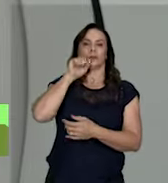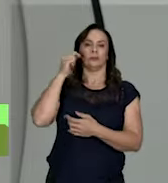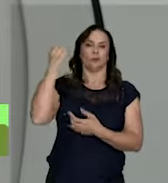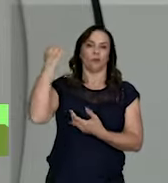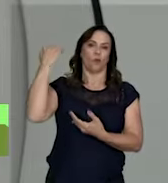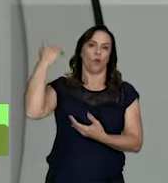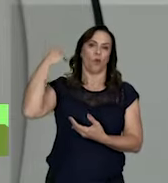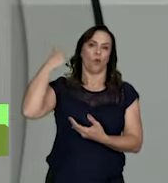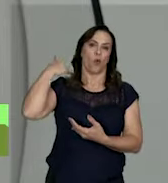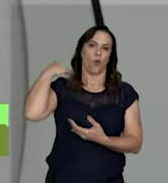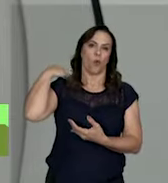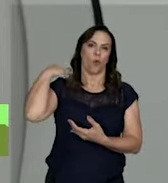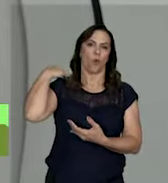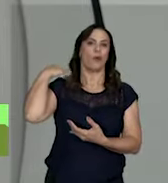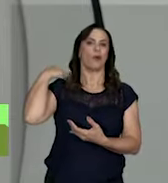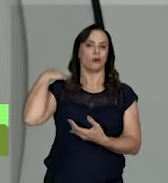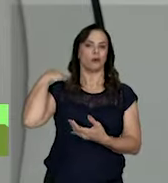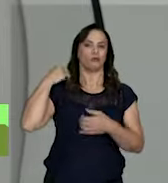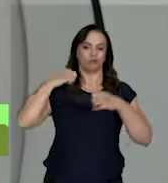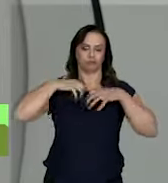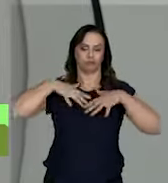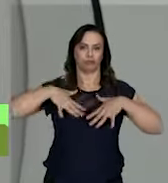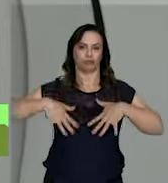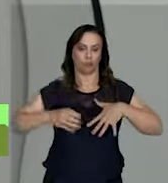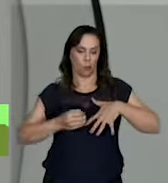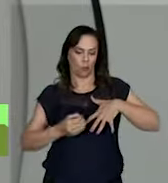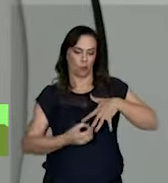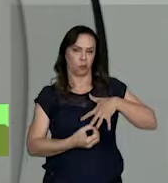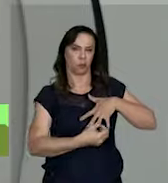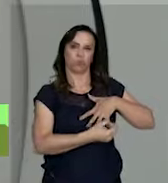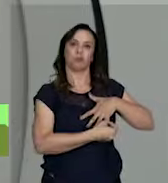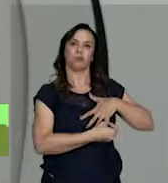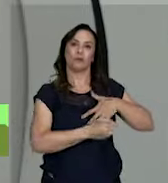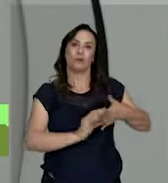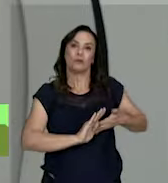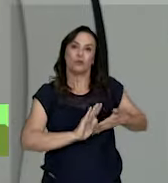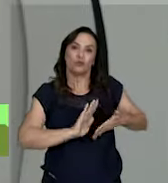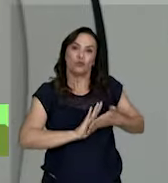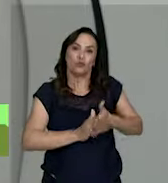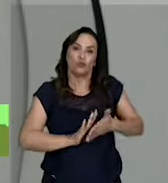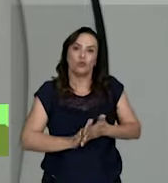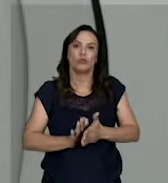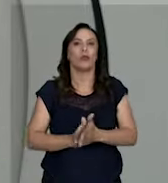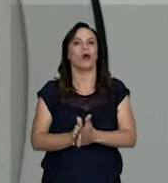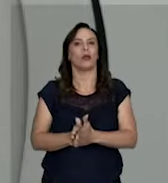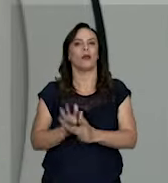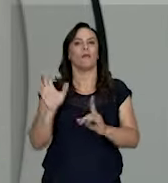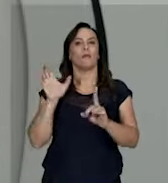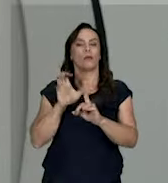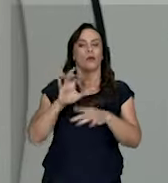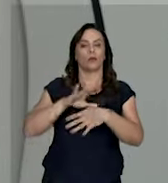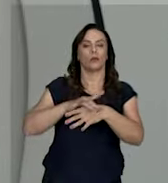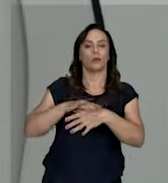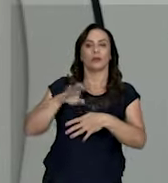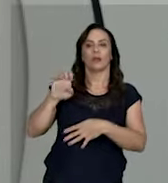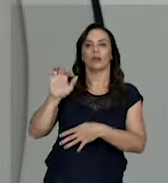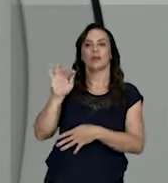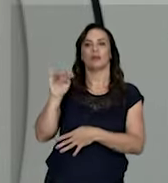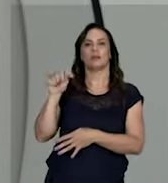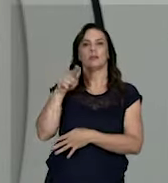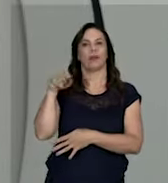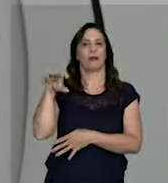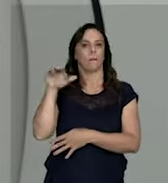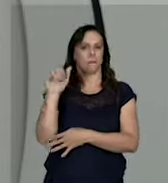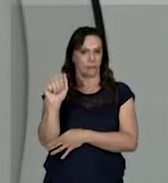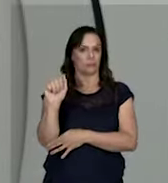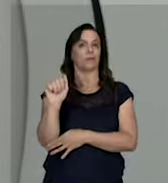desses alvéolos, levando a um enfisema pulmonar, né, vai ocorrer também uma alteração dos brônquios, levando a uma bronquite,